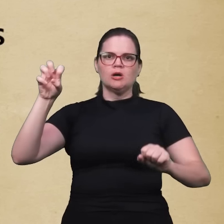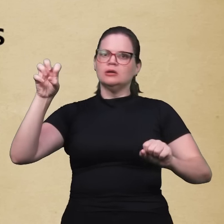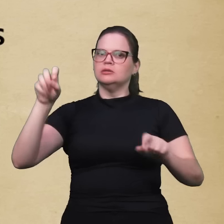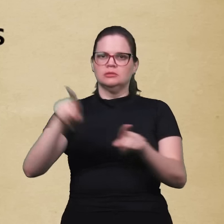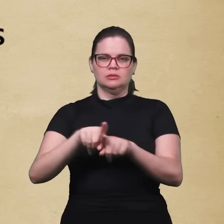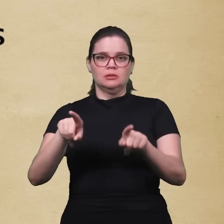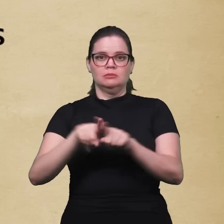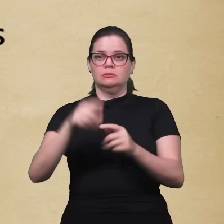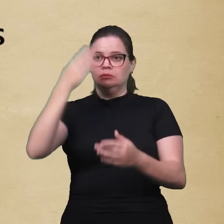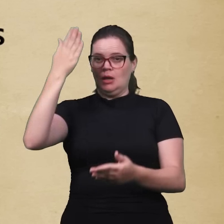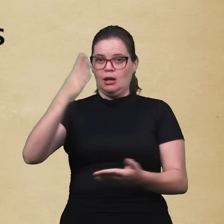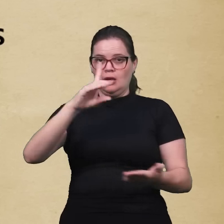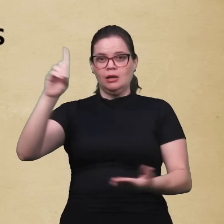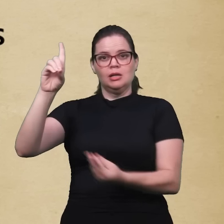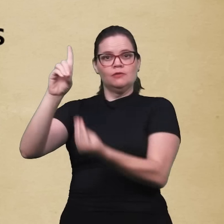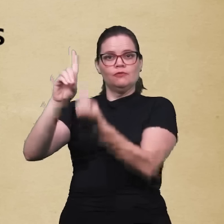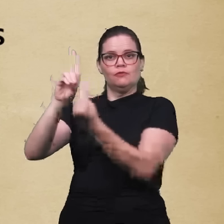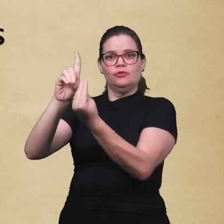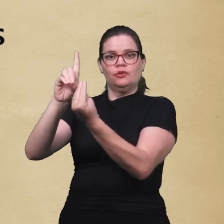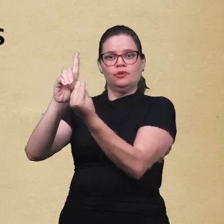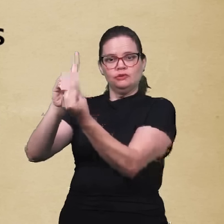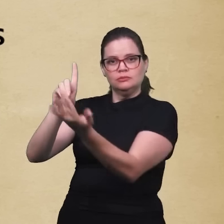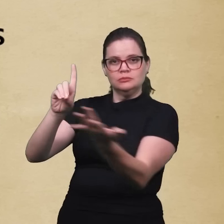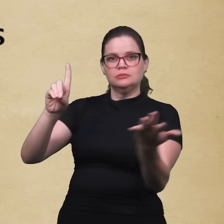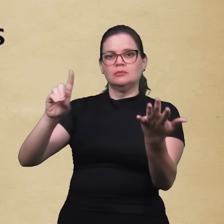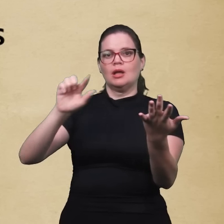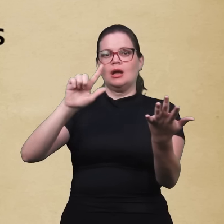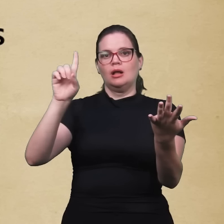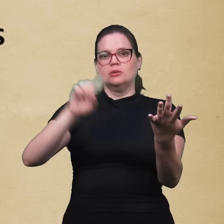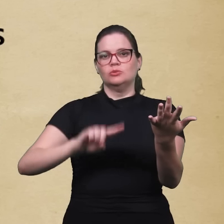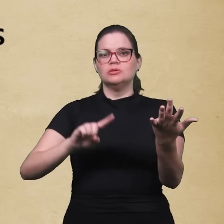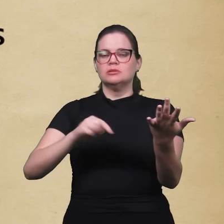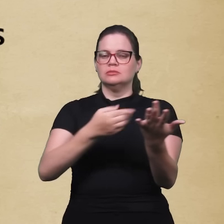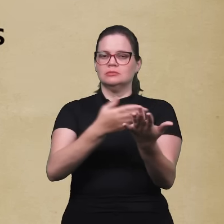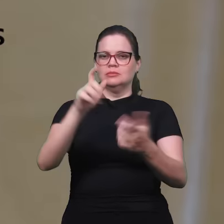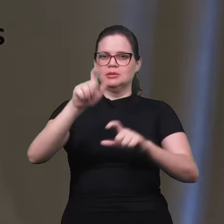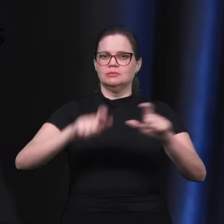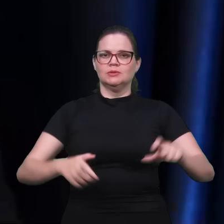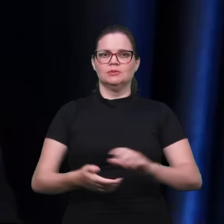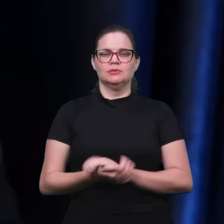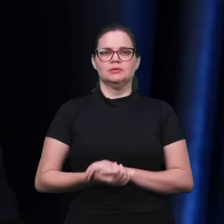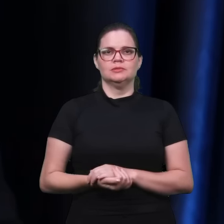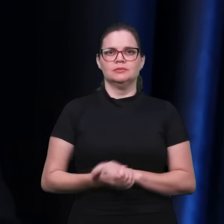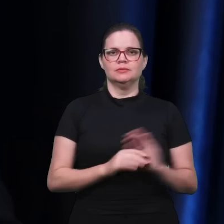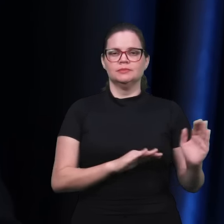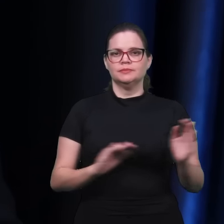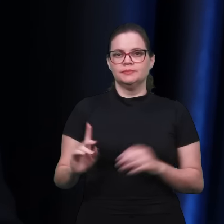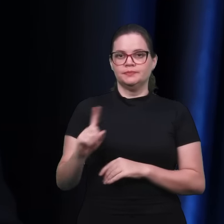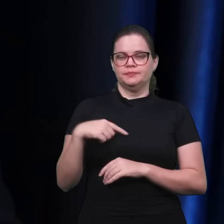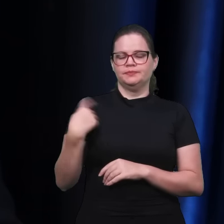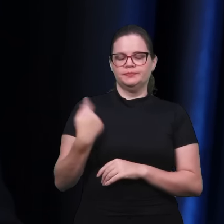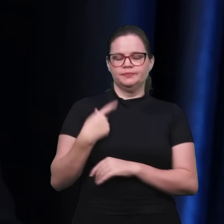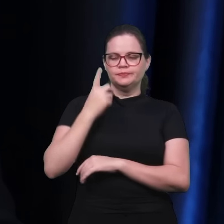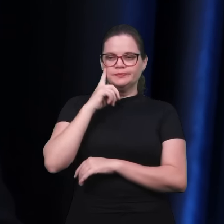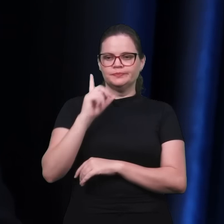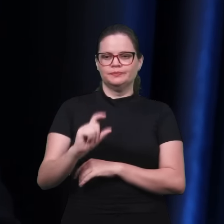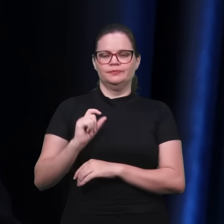Nele estava a vida, e a vida era a luz dos homens. Nós vemos aqui, pastor